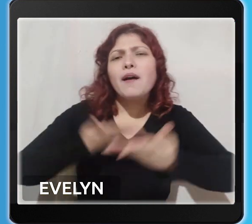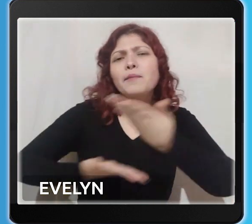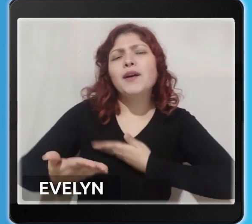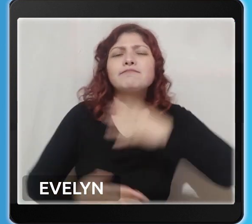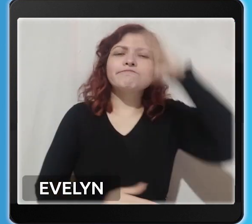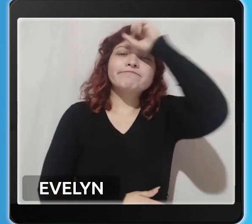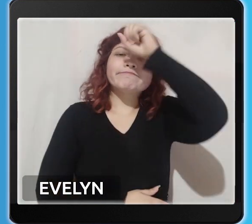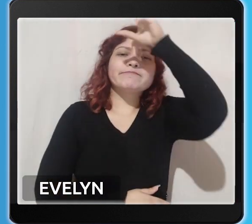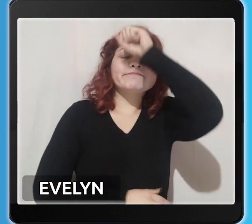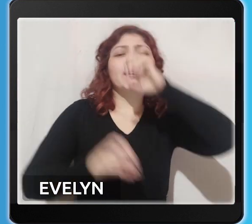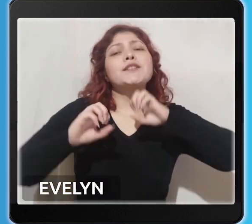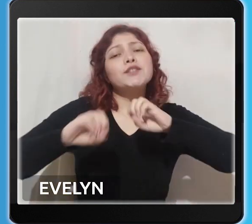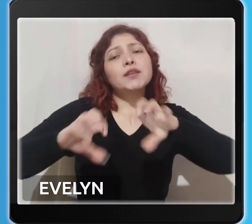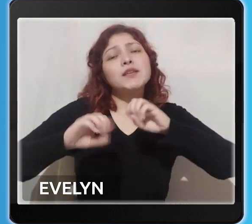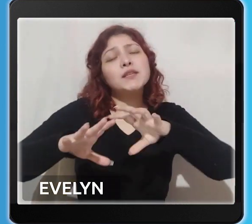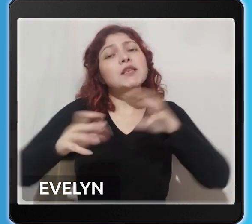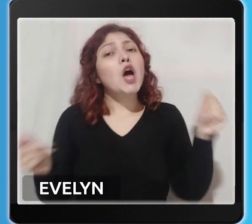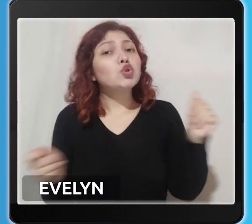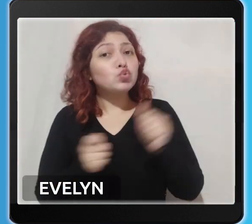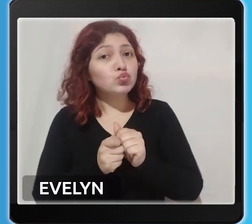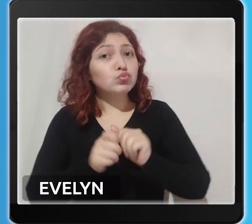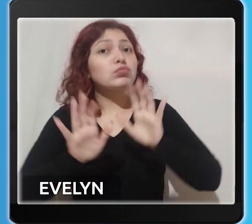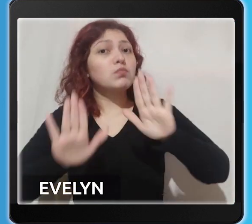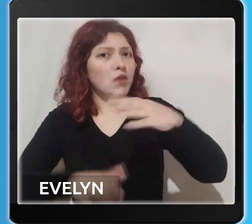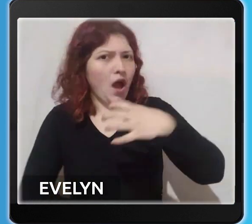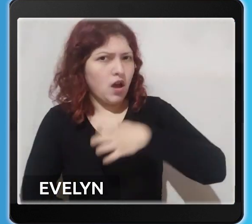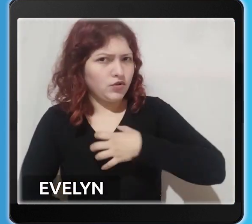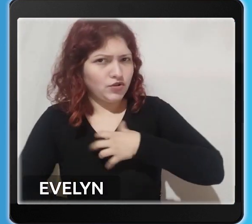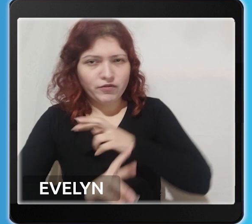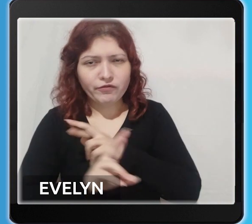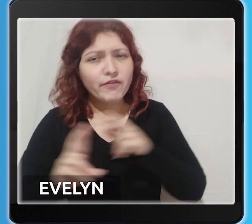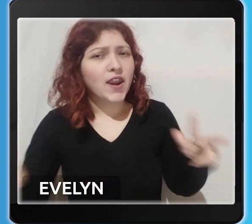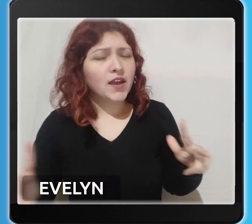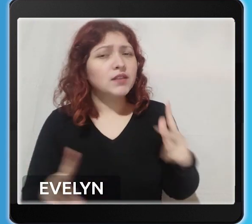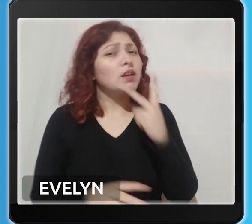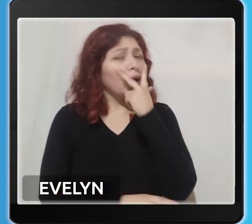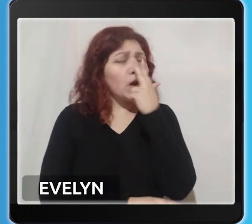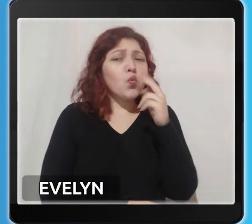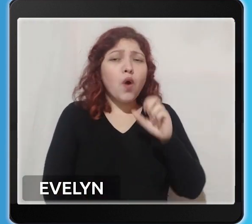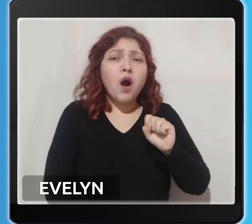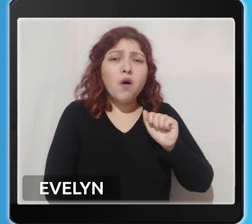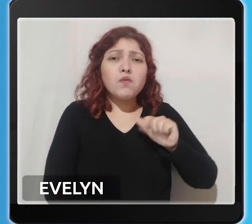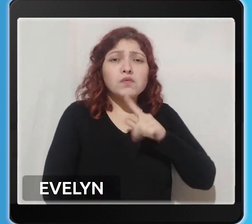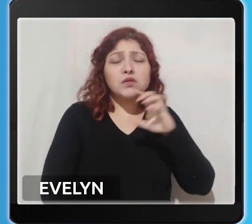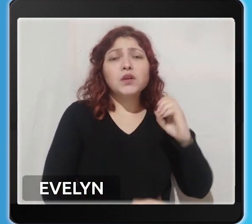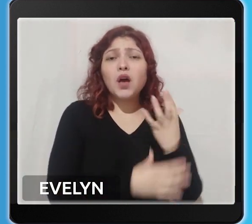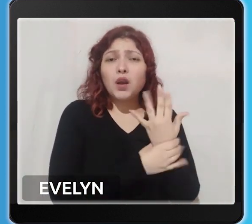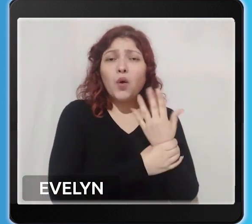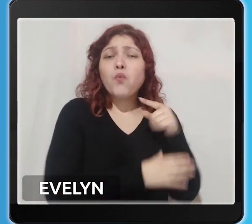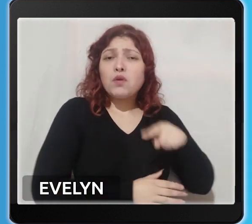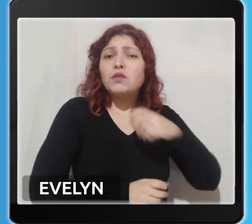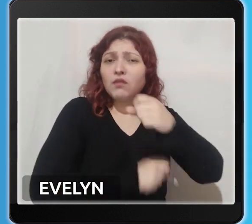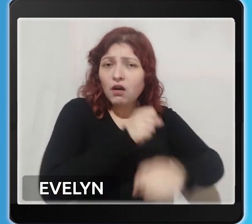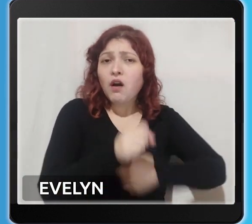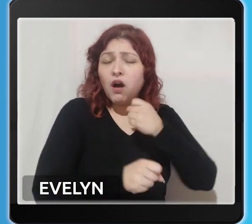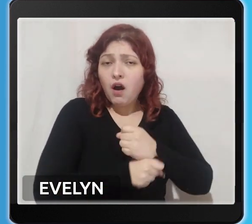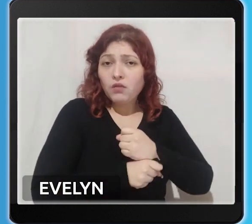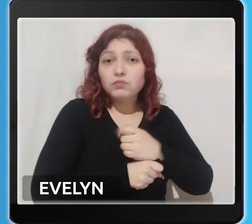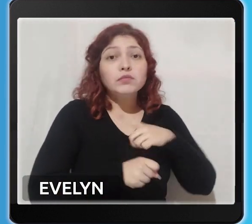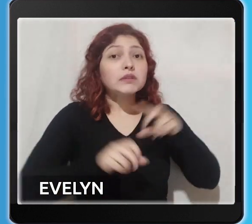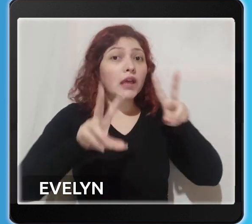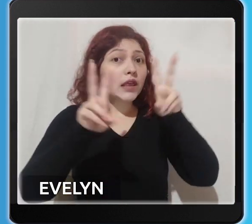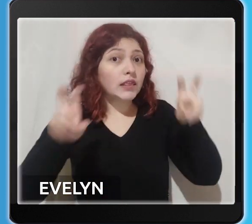conversamos, trocamos ideias, aprendemos e ensinamos. Juntos, mas de um jeito diferente. E assim vai ser o